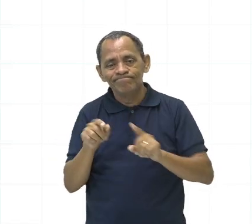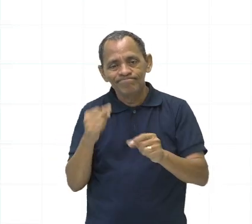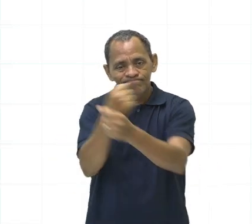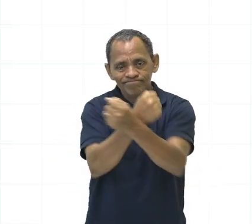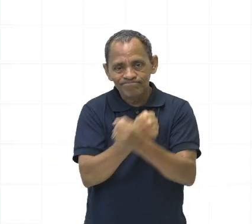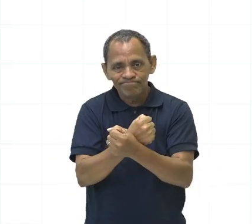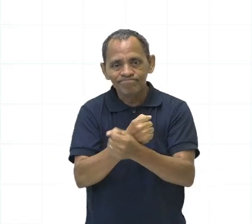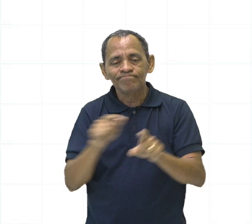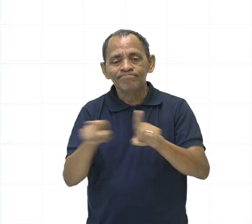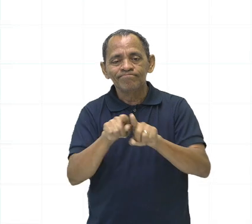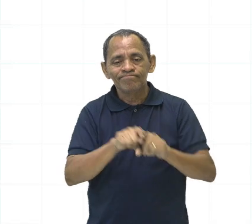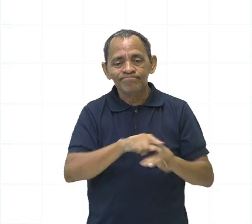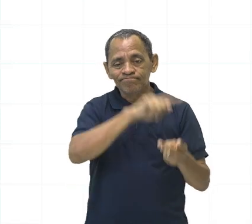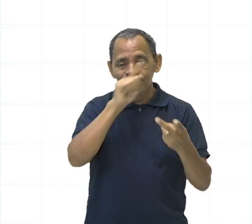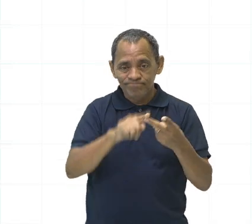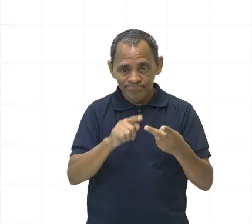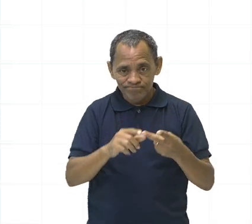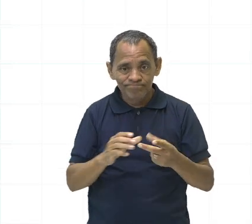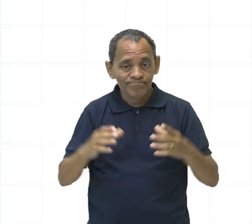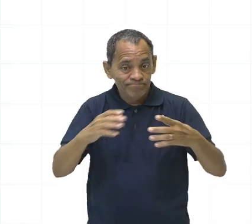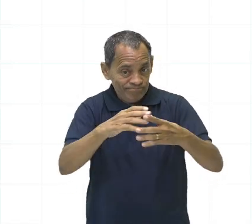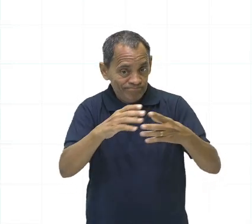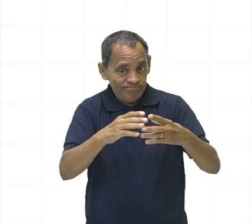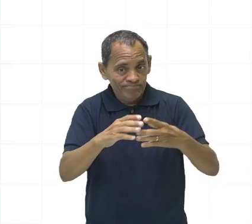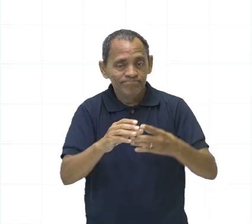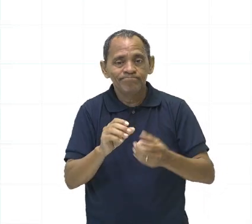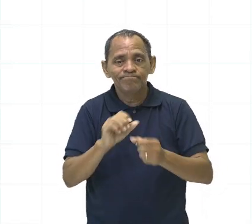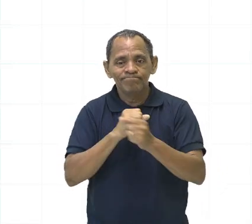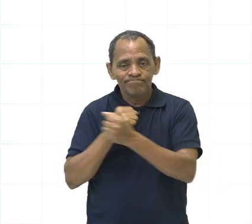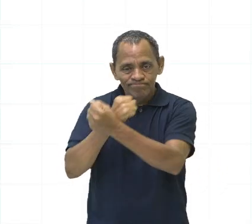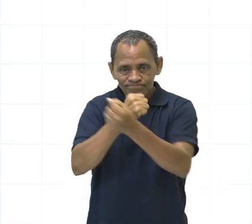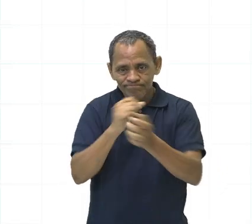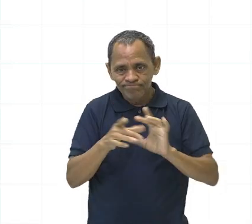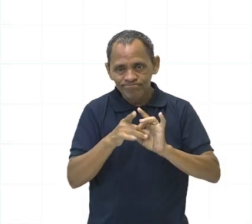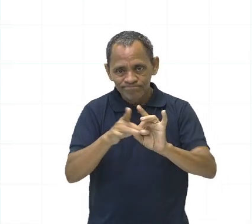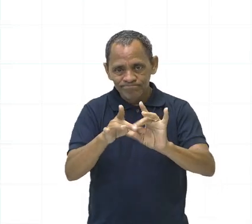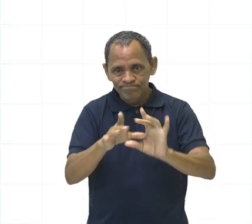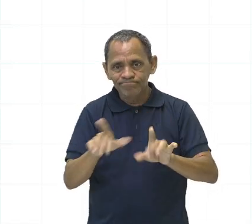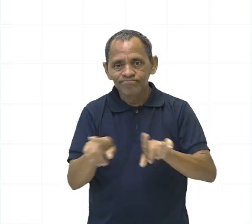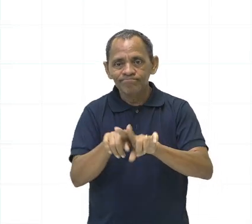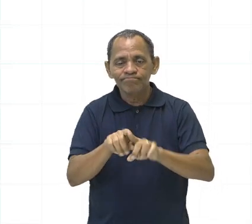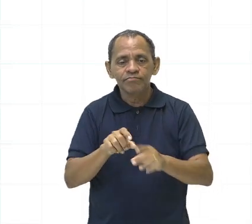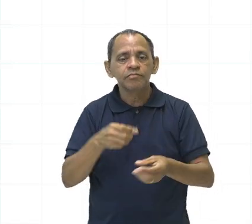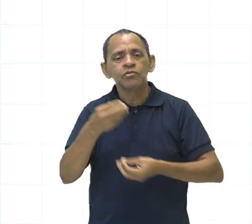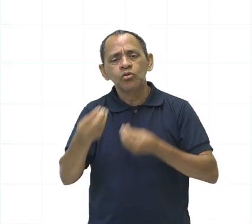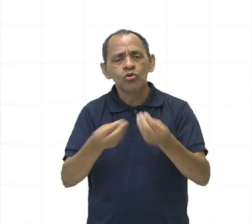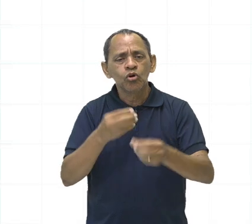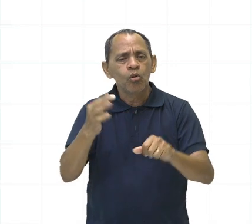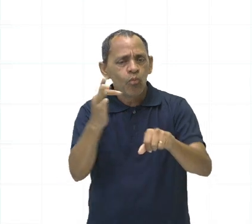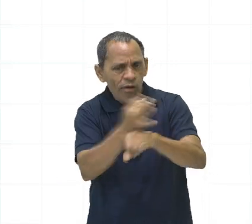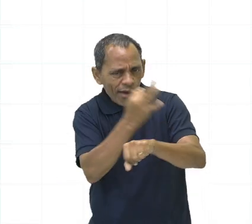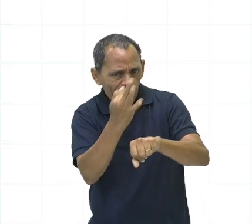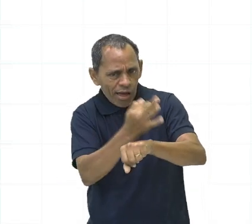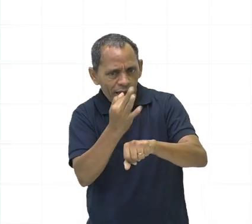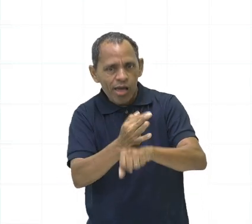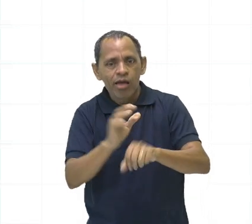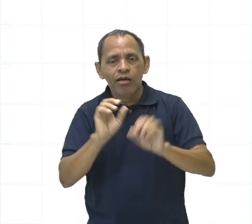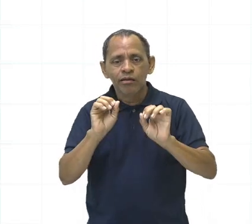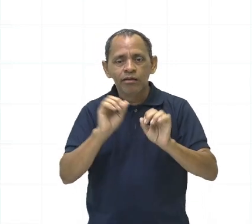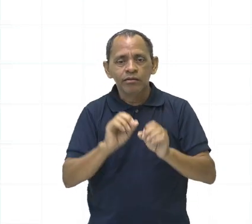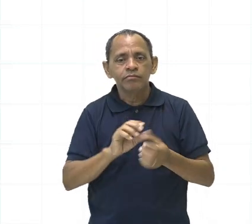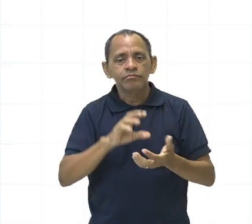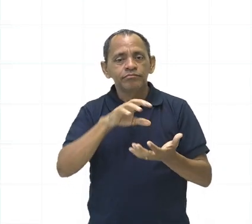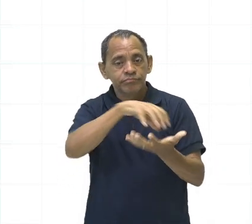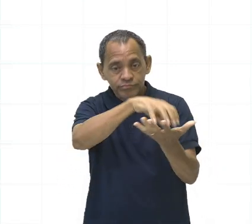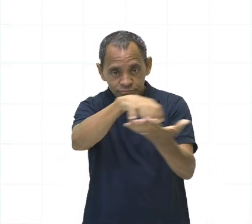Abolicionismo. Certo? Vamos observar também a questão da resistência. Organização de fugas